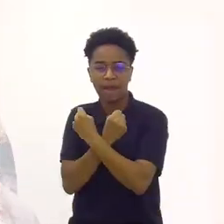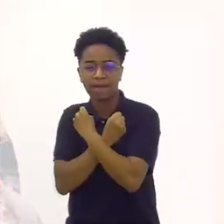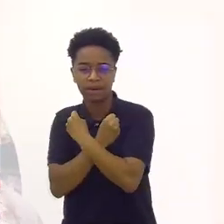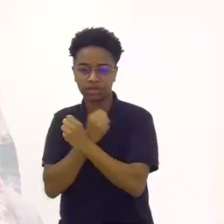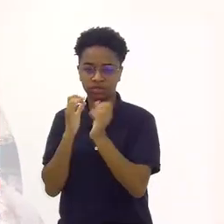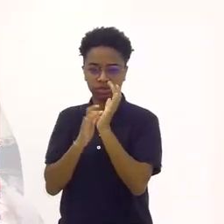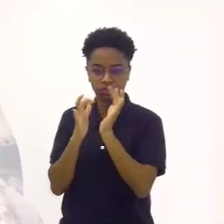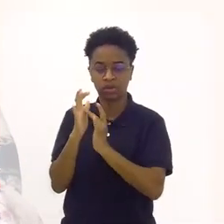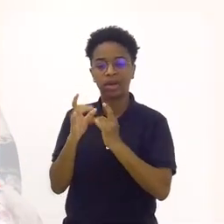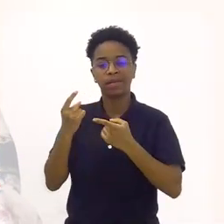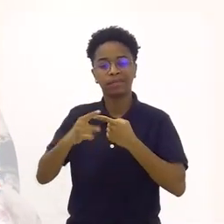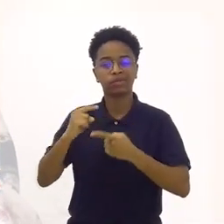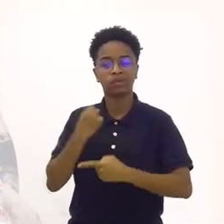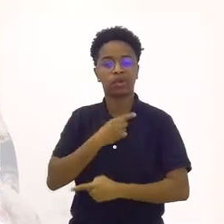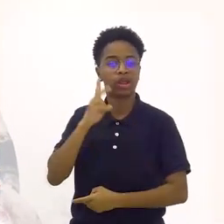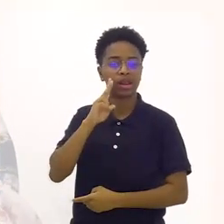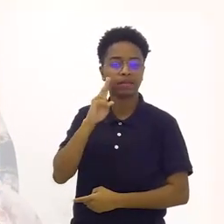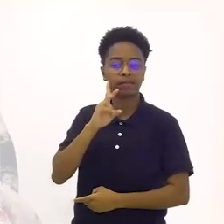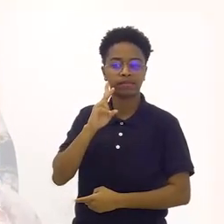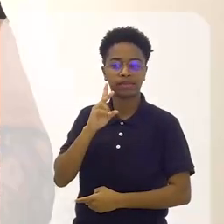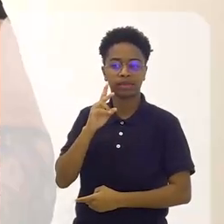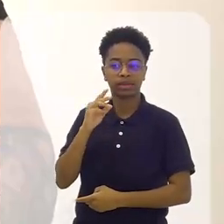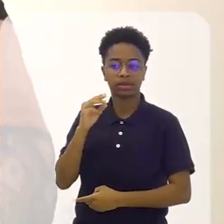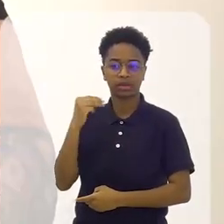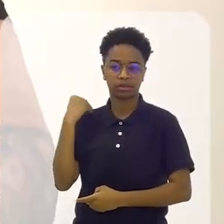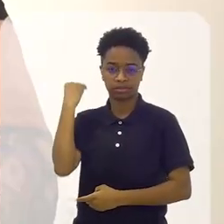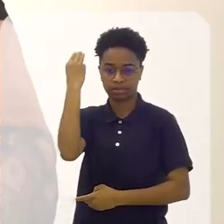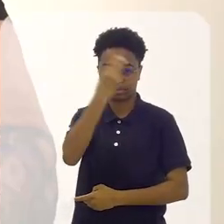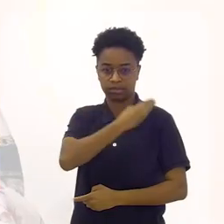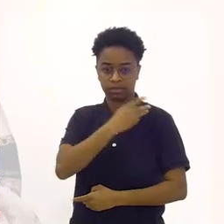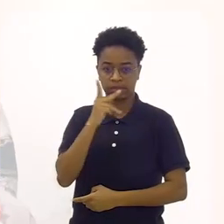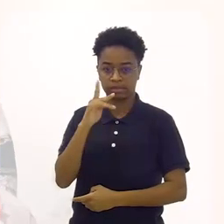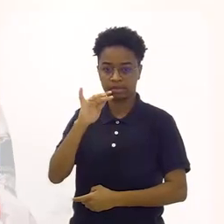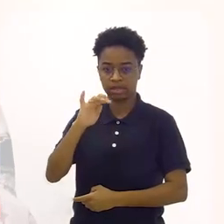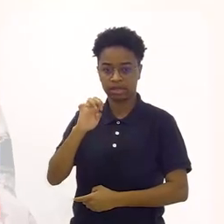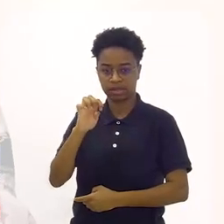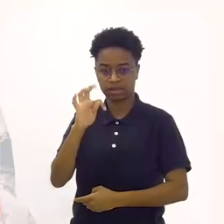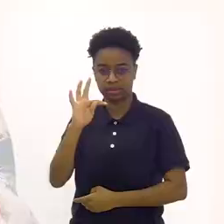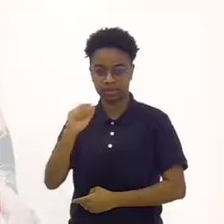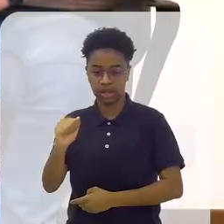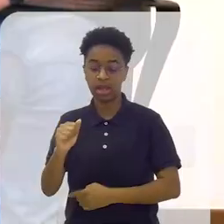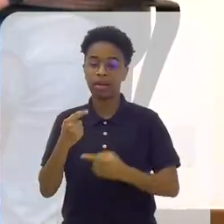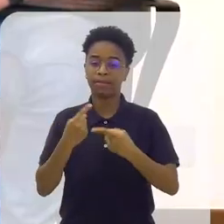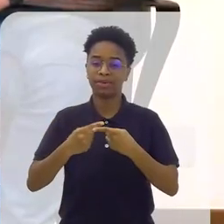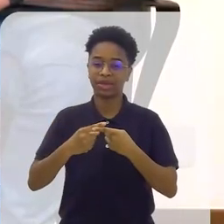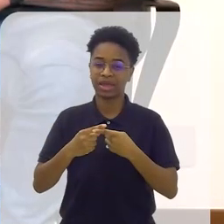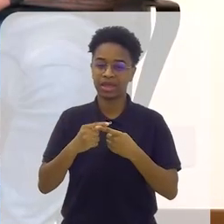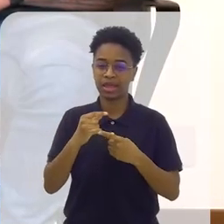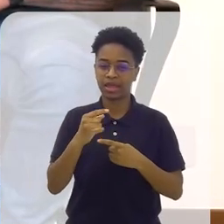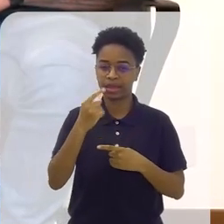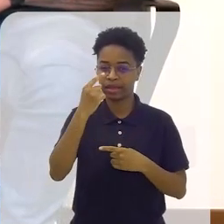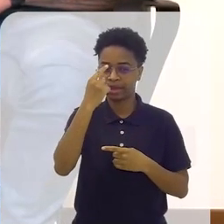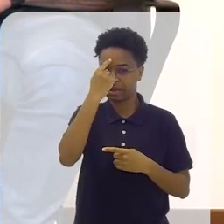é, que é aquela imagem que a gente tem de Nossa Senhora a das Pietá, Dores. Né? Não a é? Pietá. A Pietá que também. Que é uma imagem então, linda.